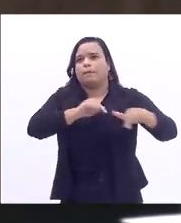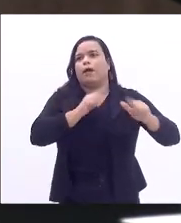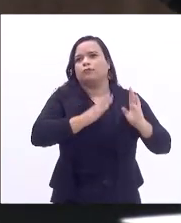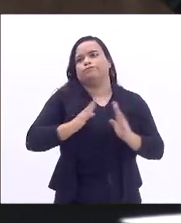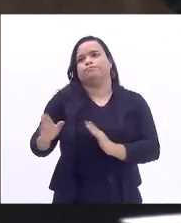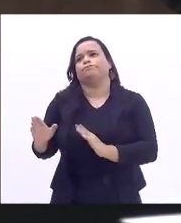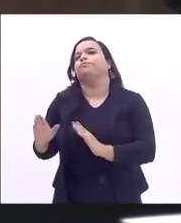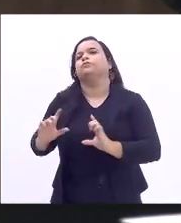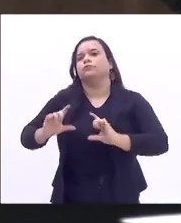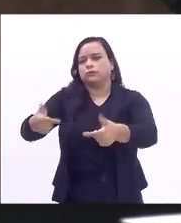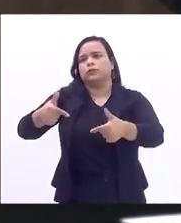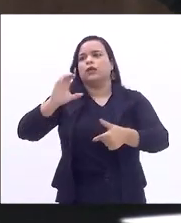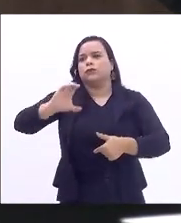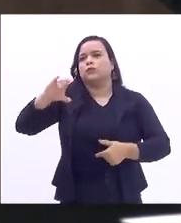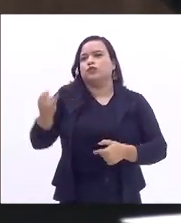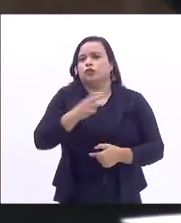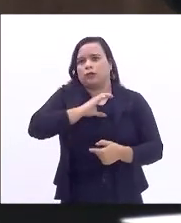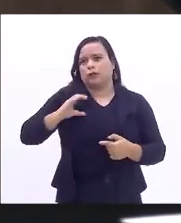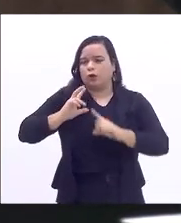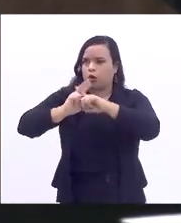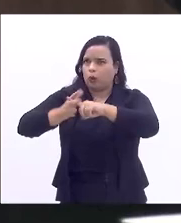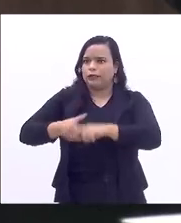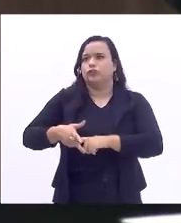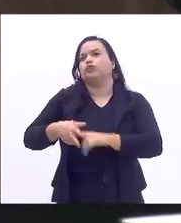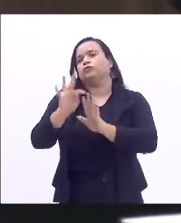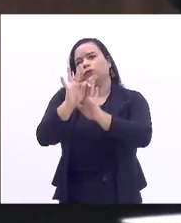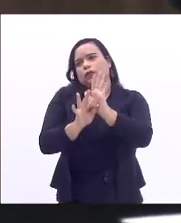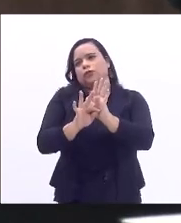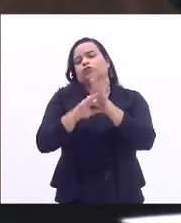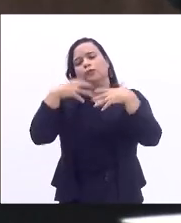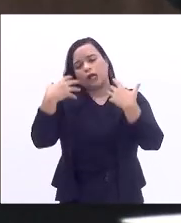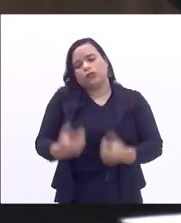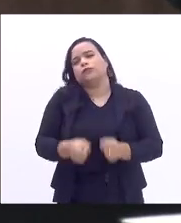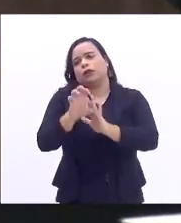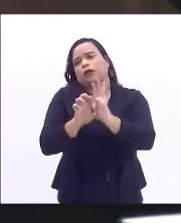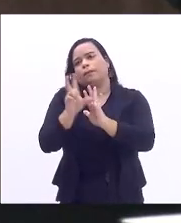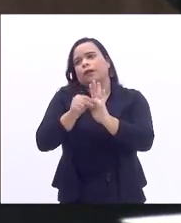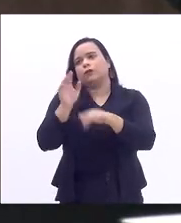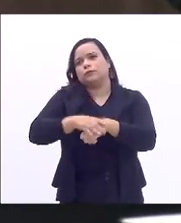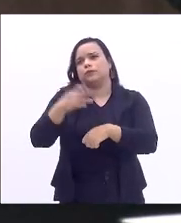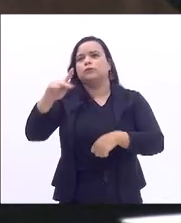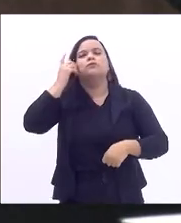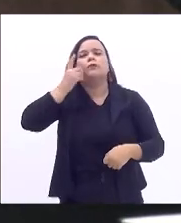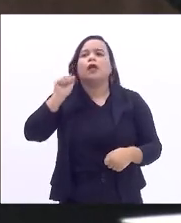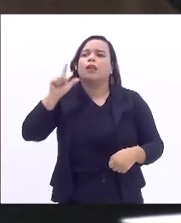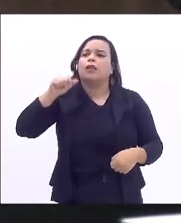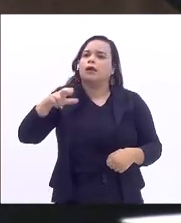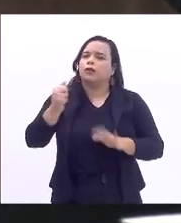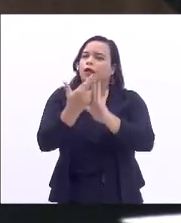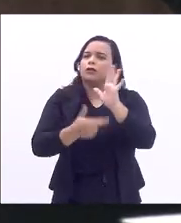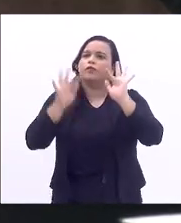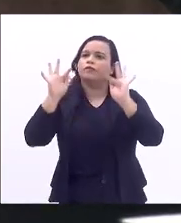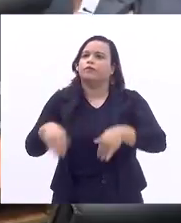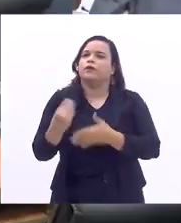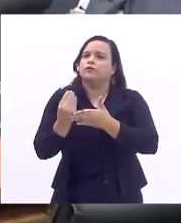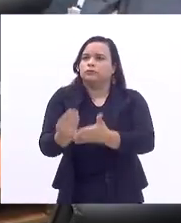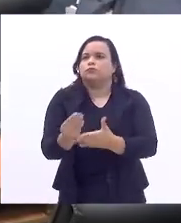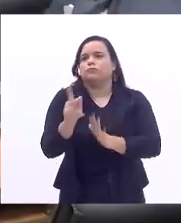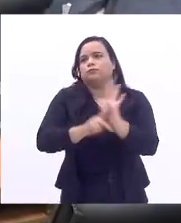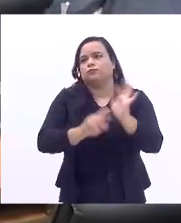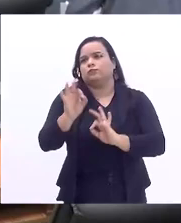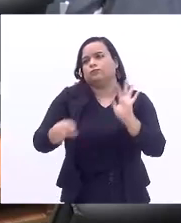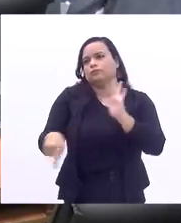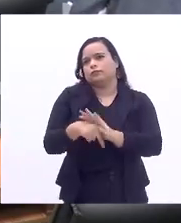que a ccj corrigir o texto e já colhi as emendas da deputada Alana dando a redação final do projeto